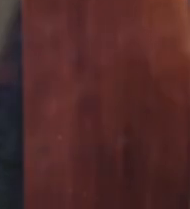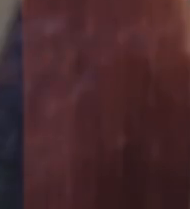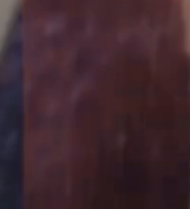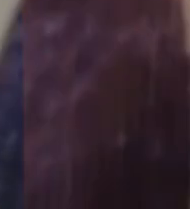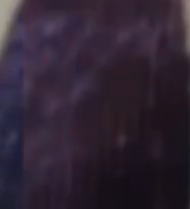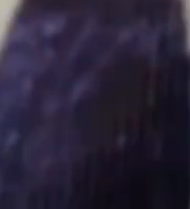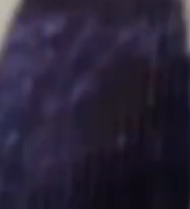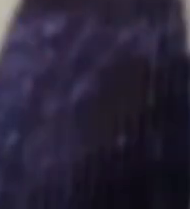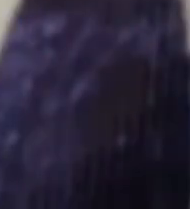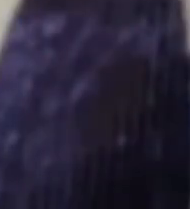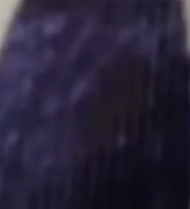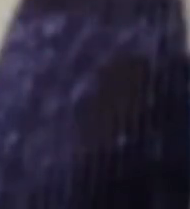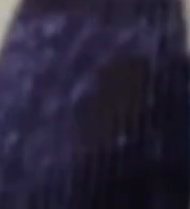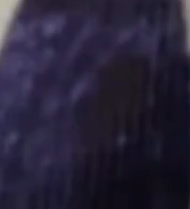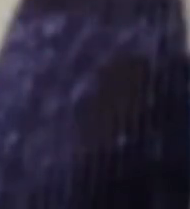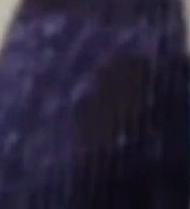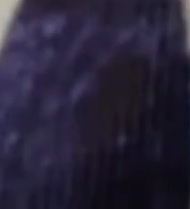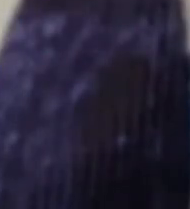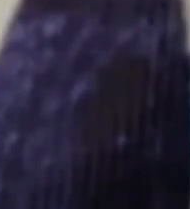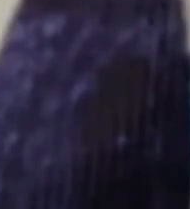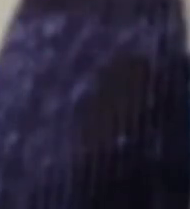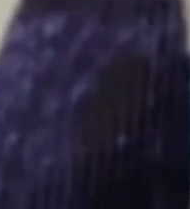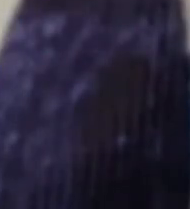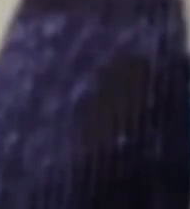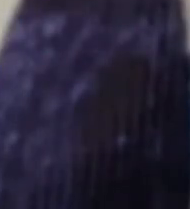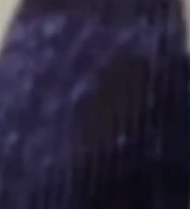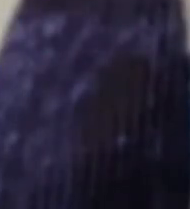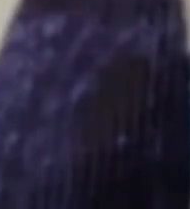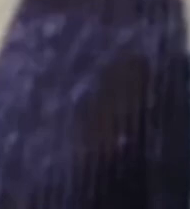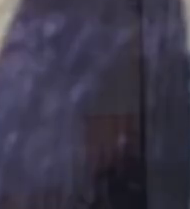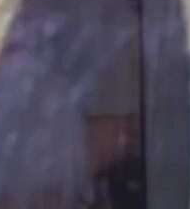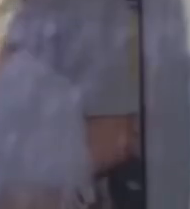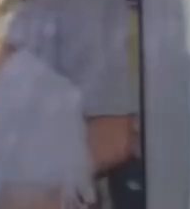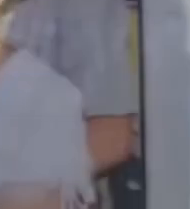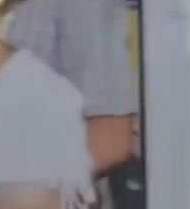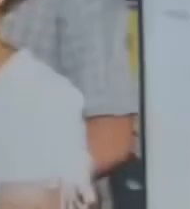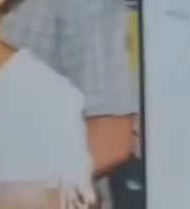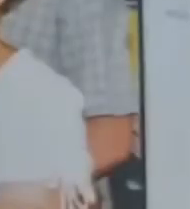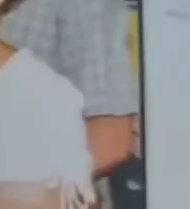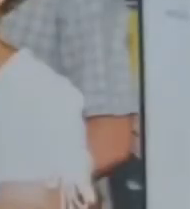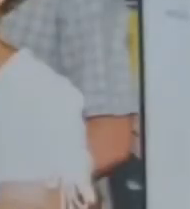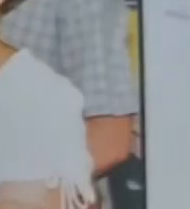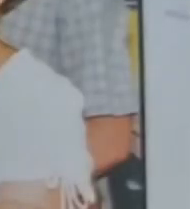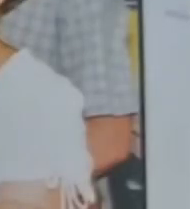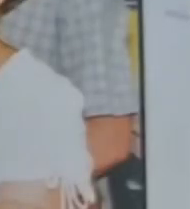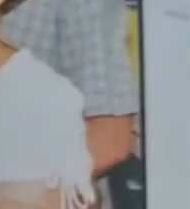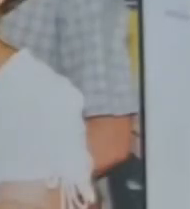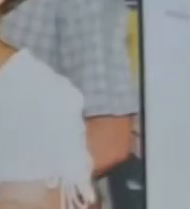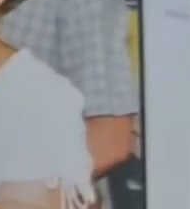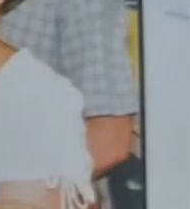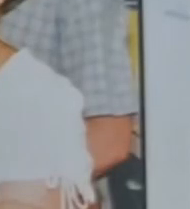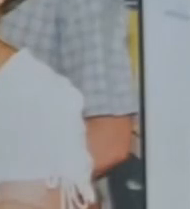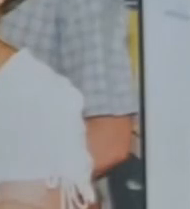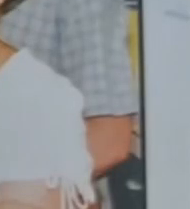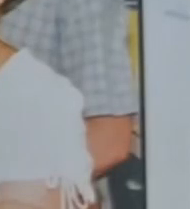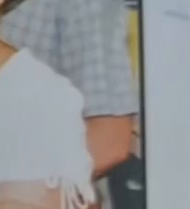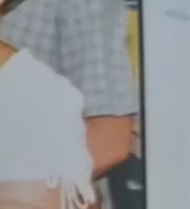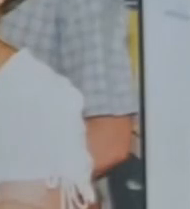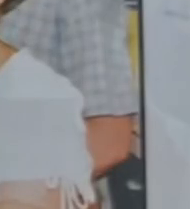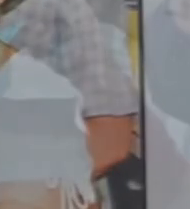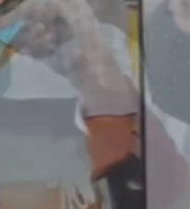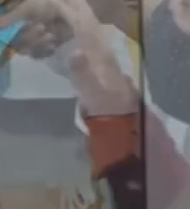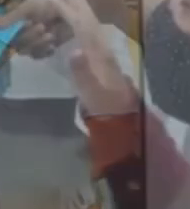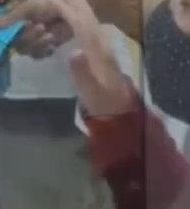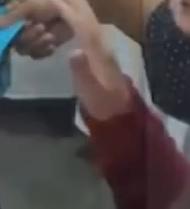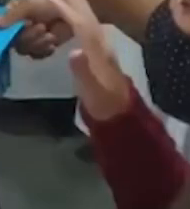uma espécie de línguas de fogo, que se repartiram e pousaram sobre cada um deles. Ficaram